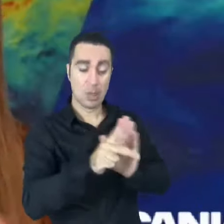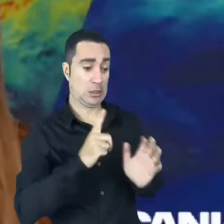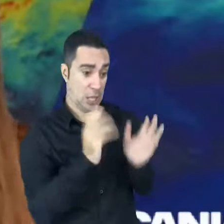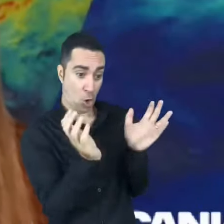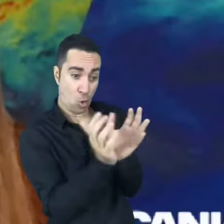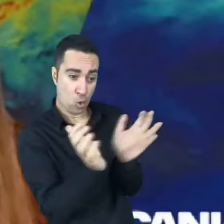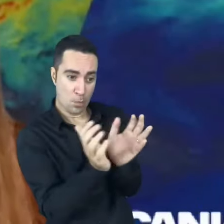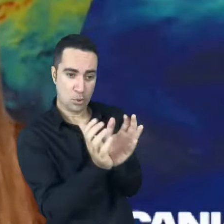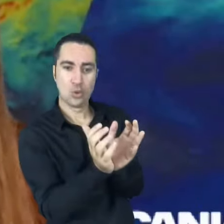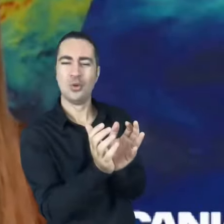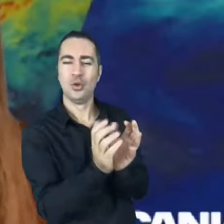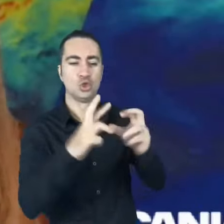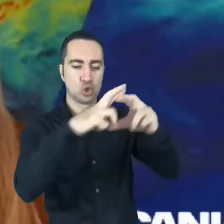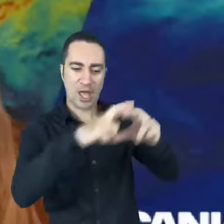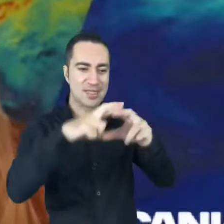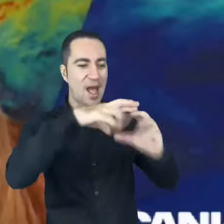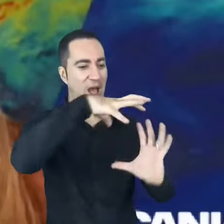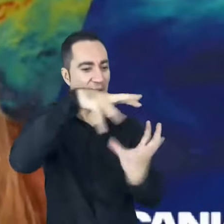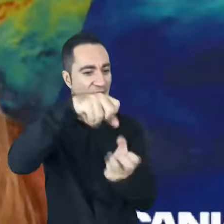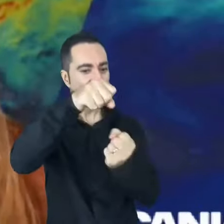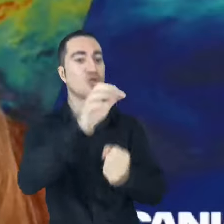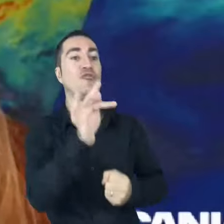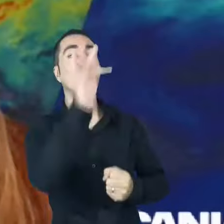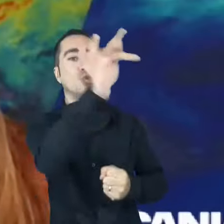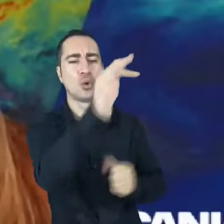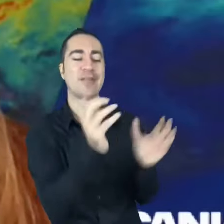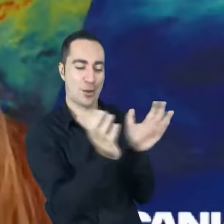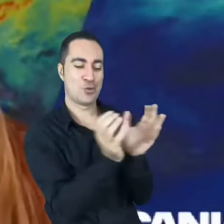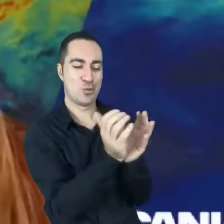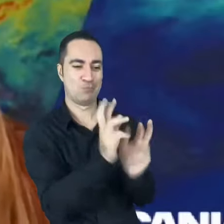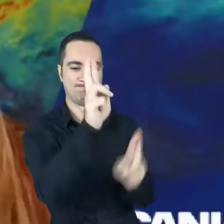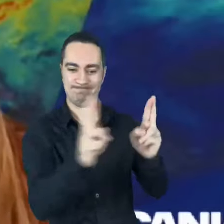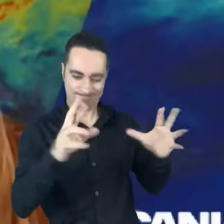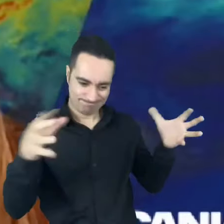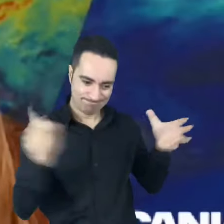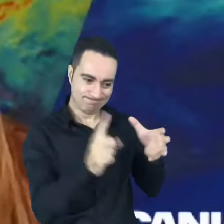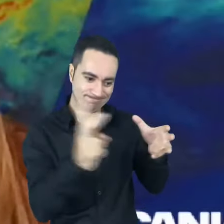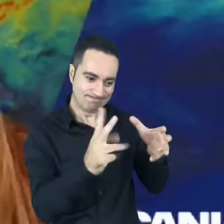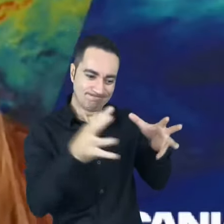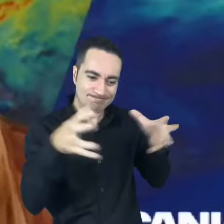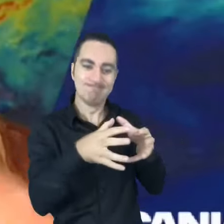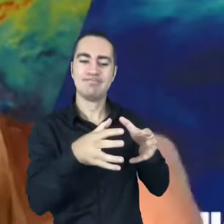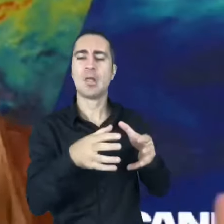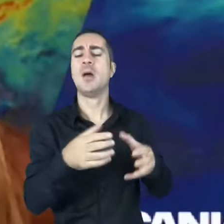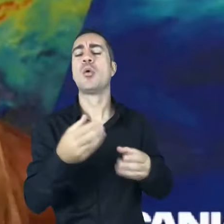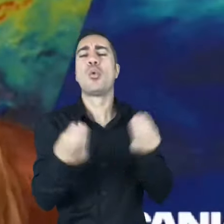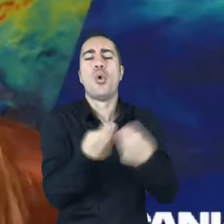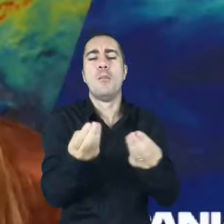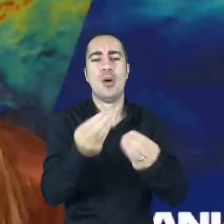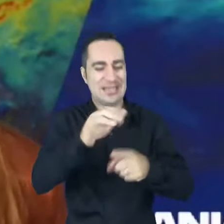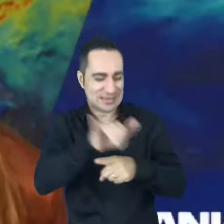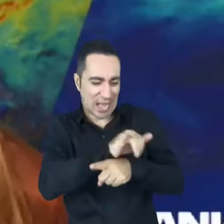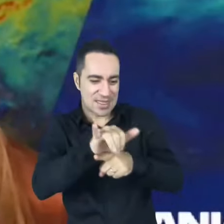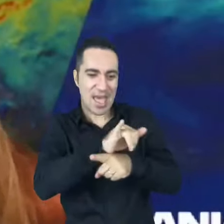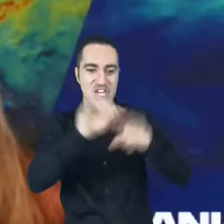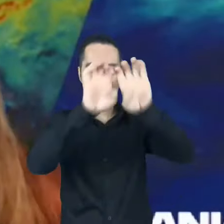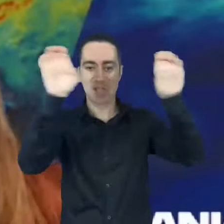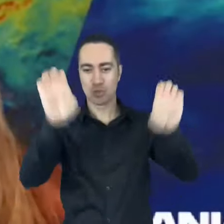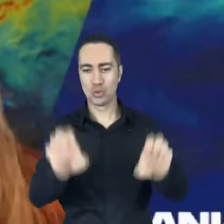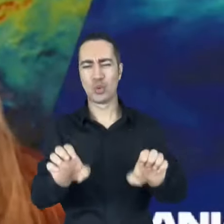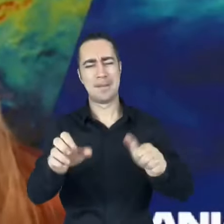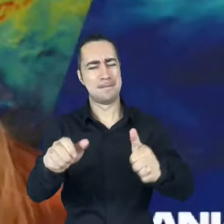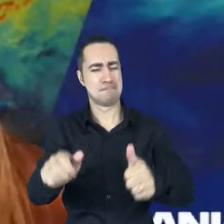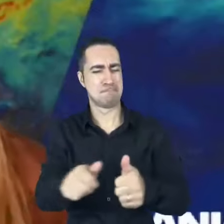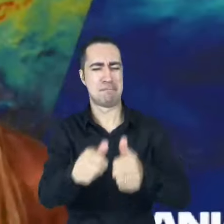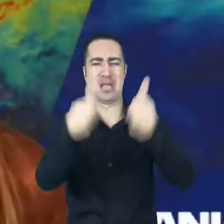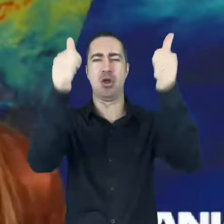muito disso parece uma arquitetura sustentável, uma infraestrutura sustentável também, buscando